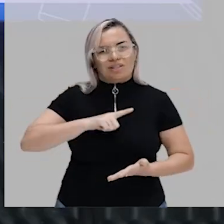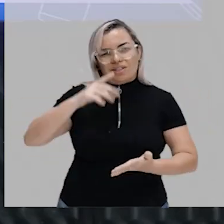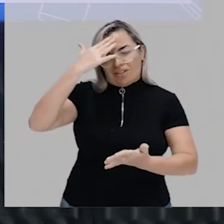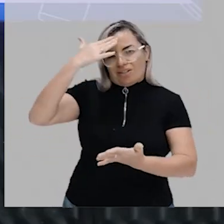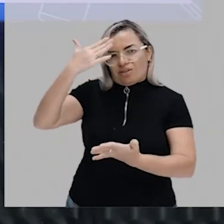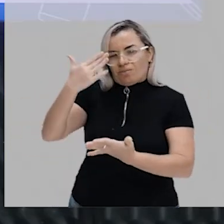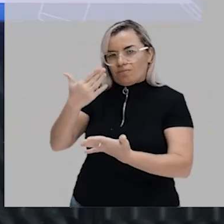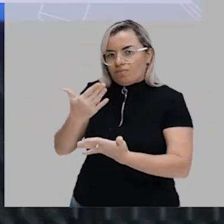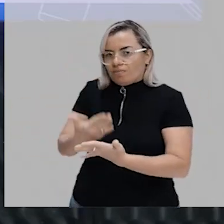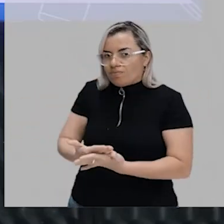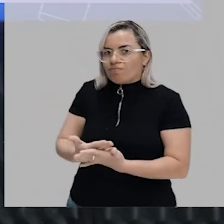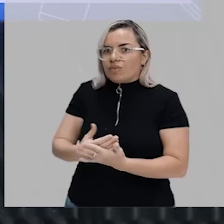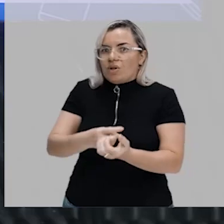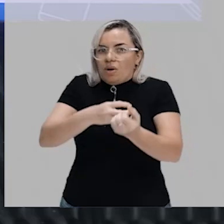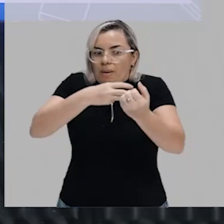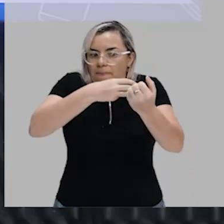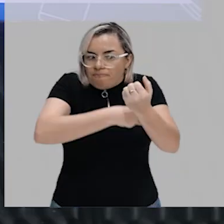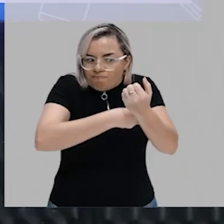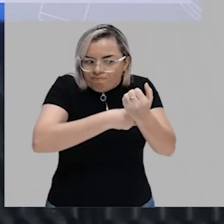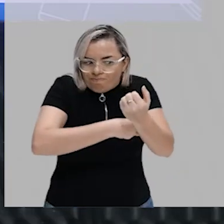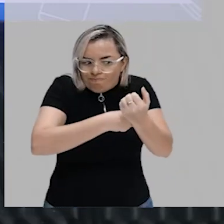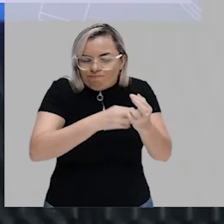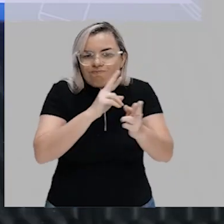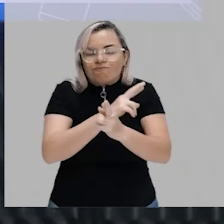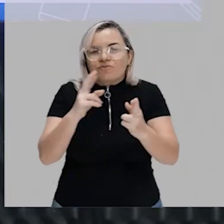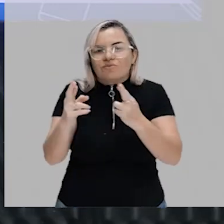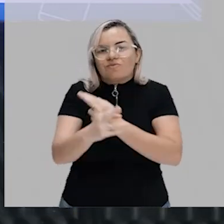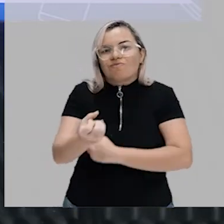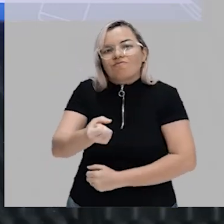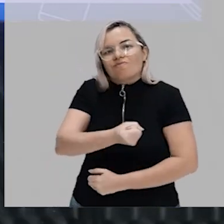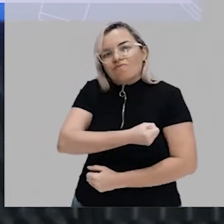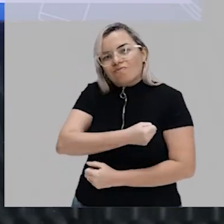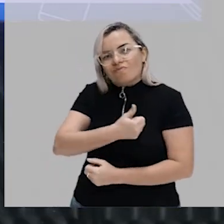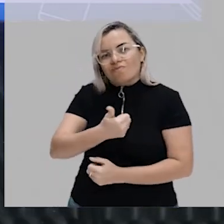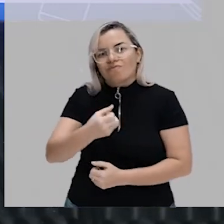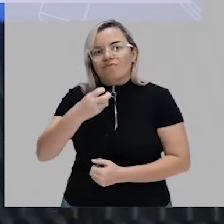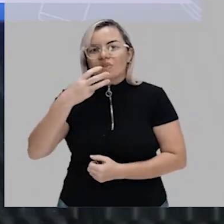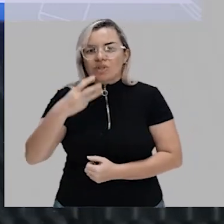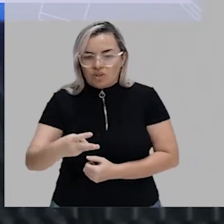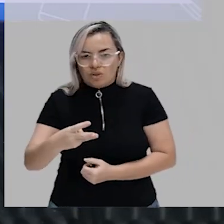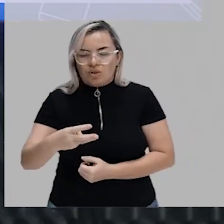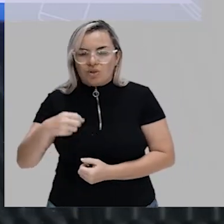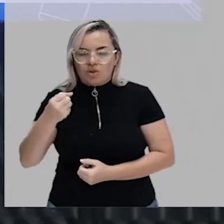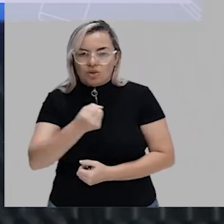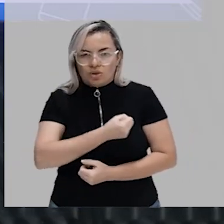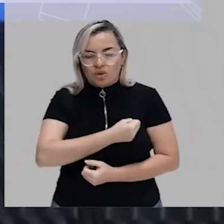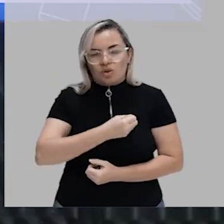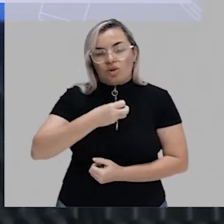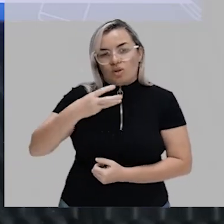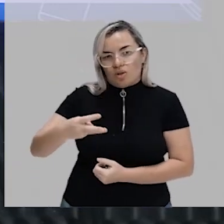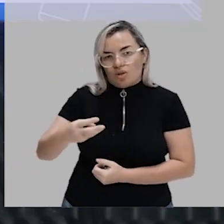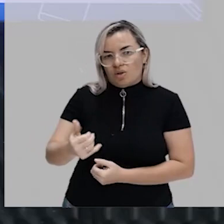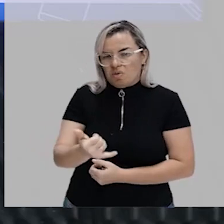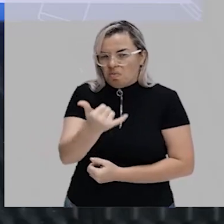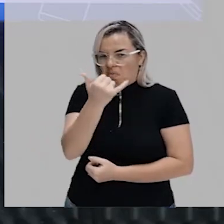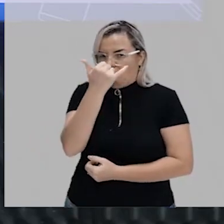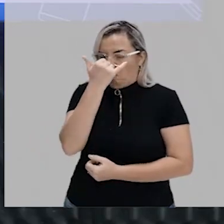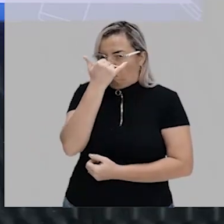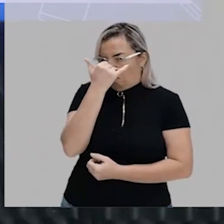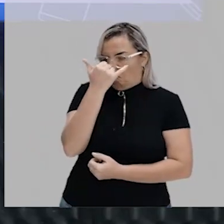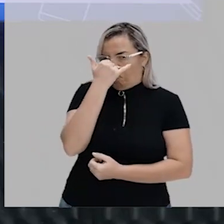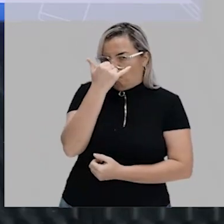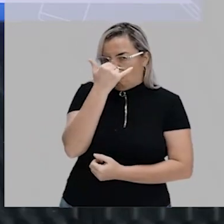mistério em relação ao número 13, como se ele fosse um número de má sorte, um número que dá azar, agouro,